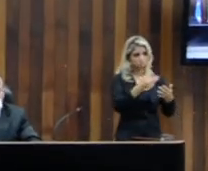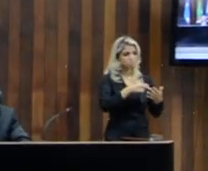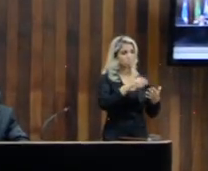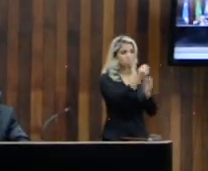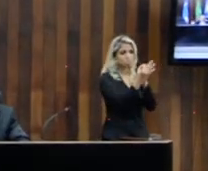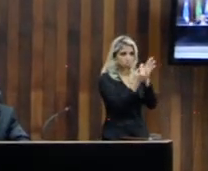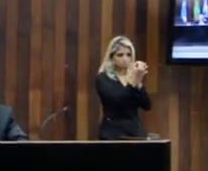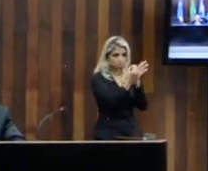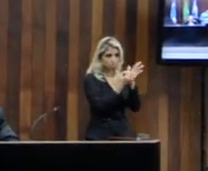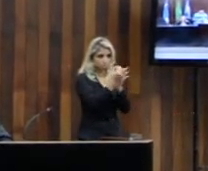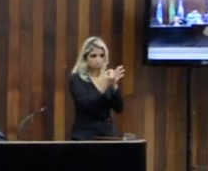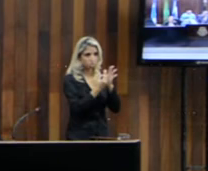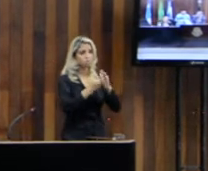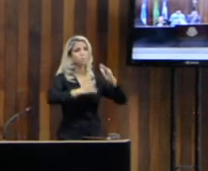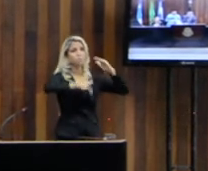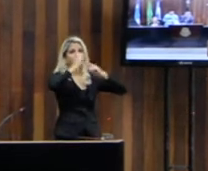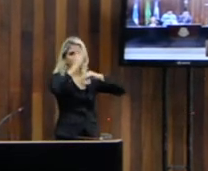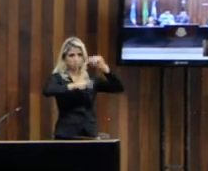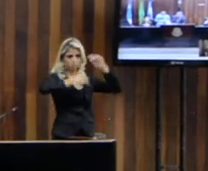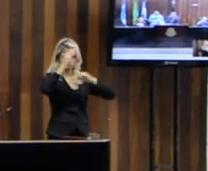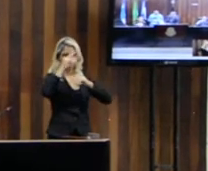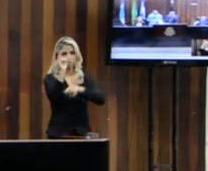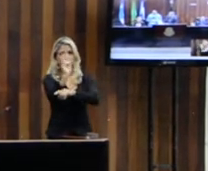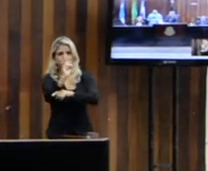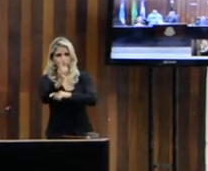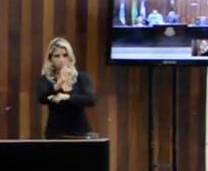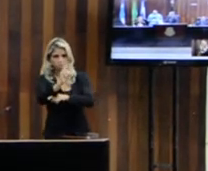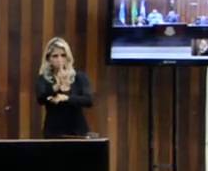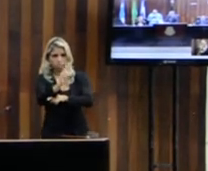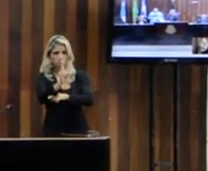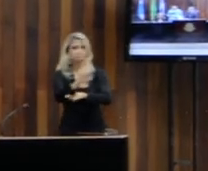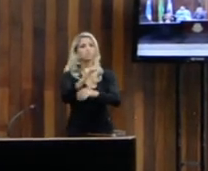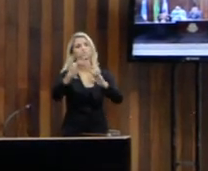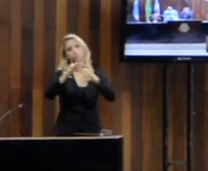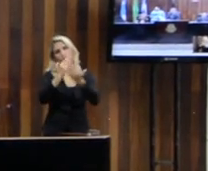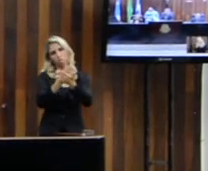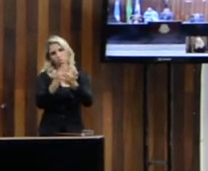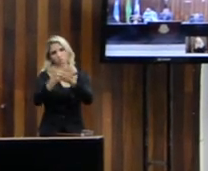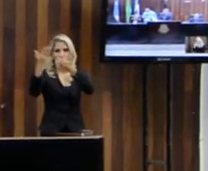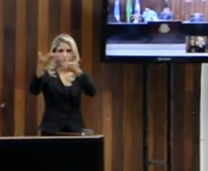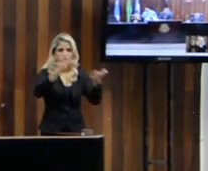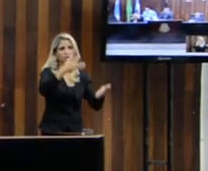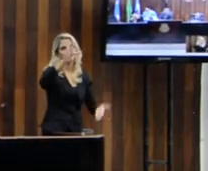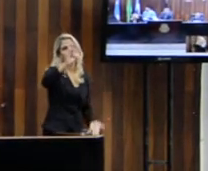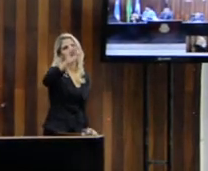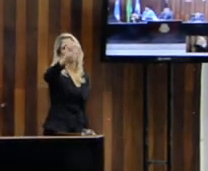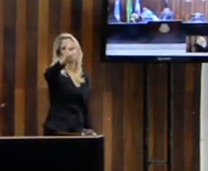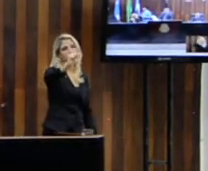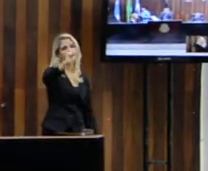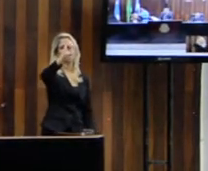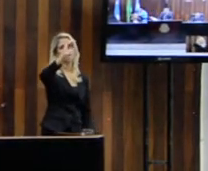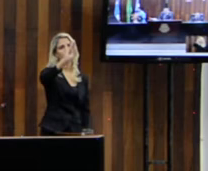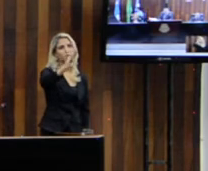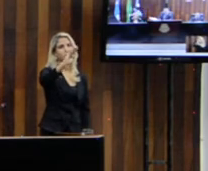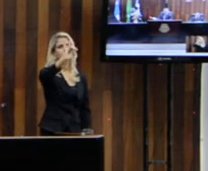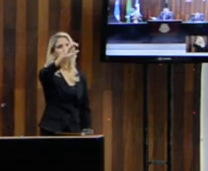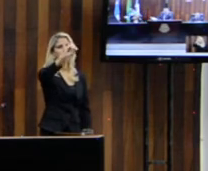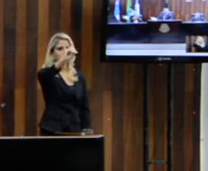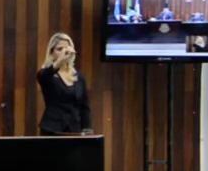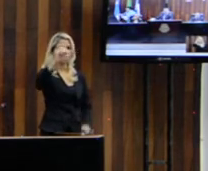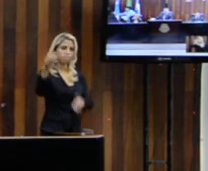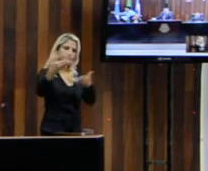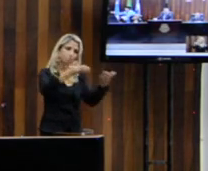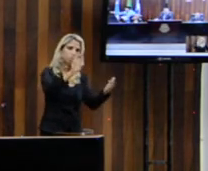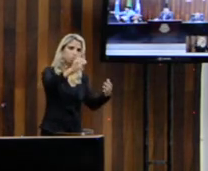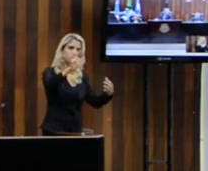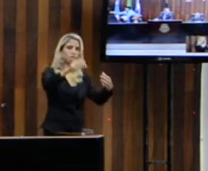da classe dos vigias escolares da Secretaria de Educação, senhor Fábio Carlos Paes.